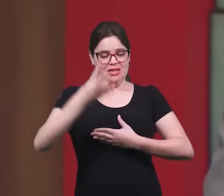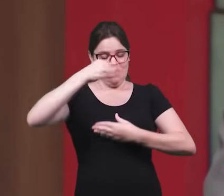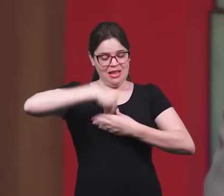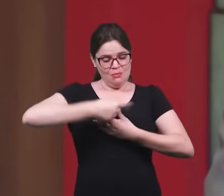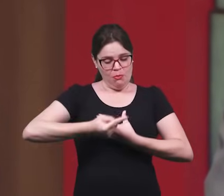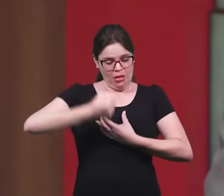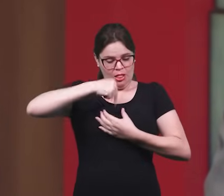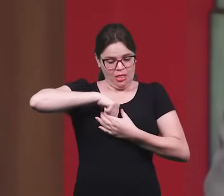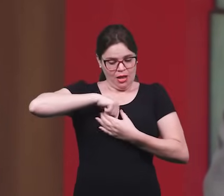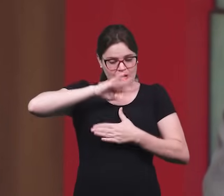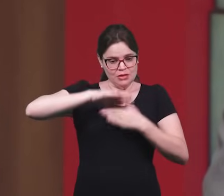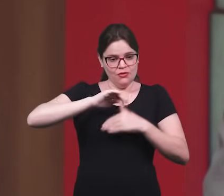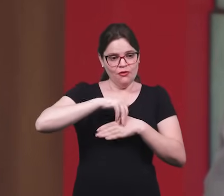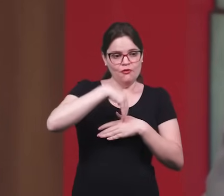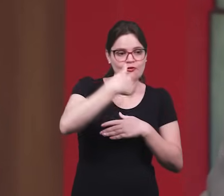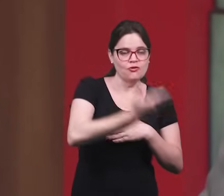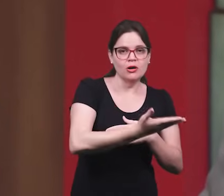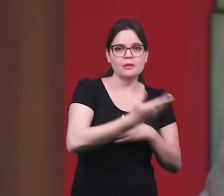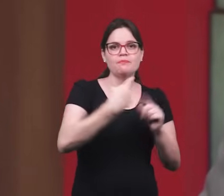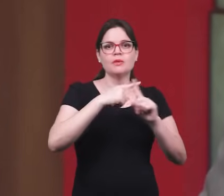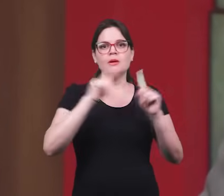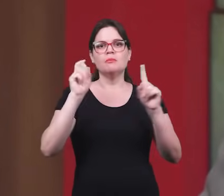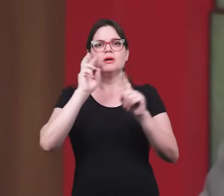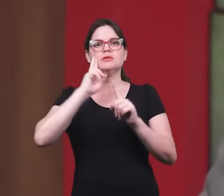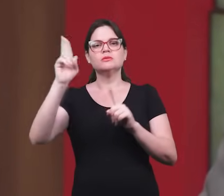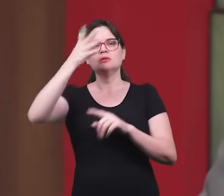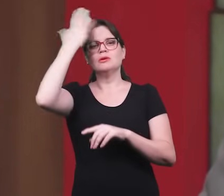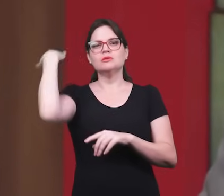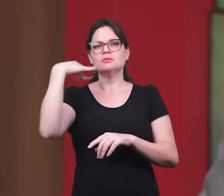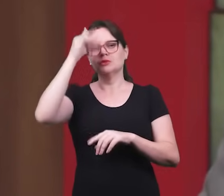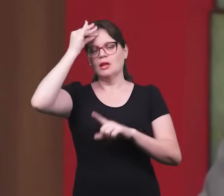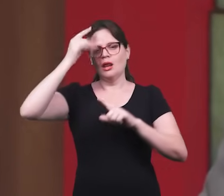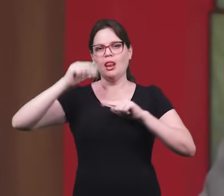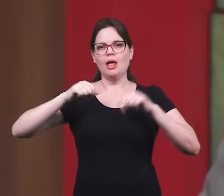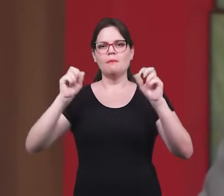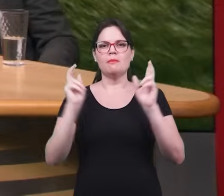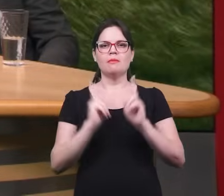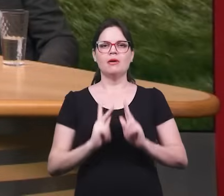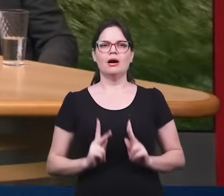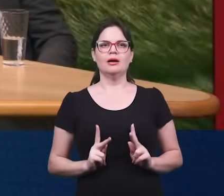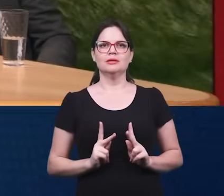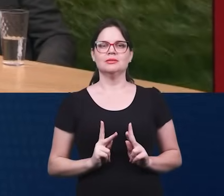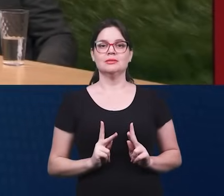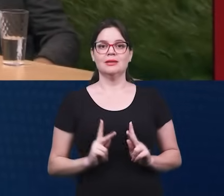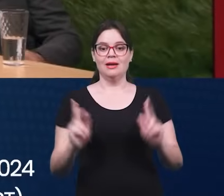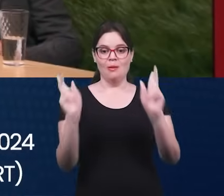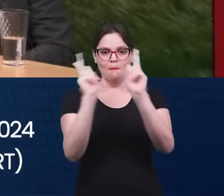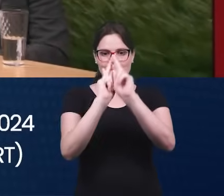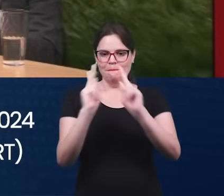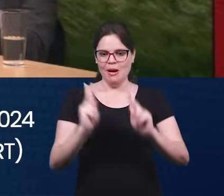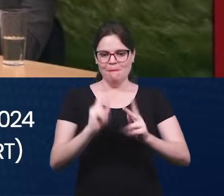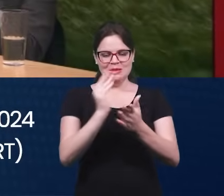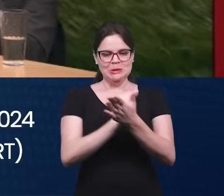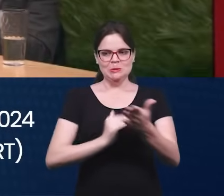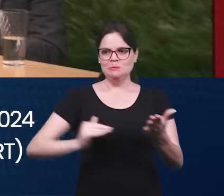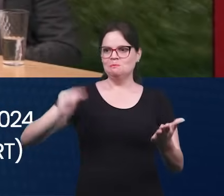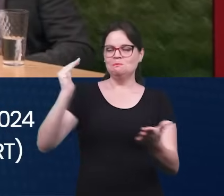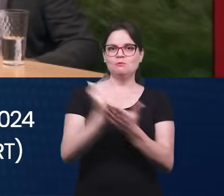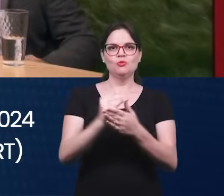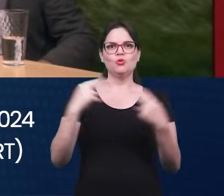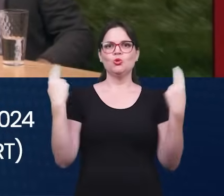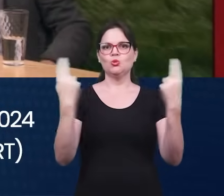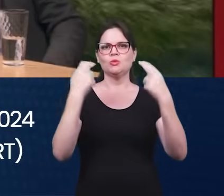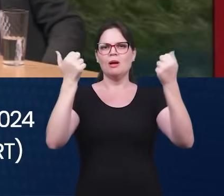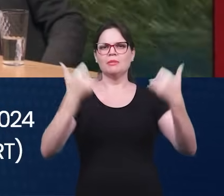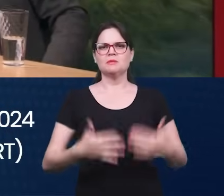problemas aí você v o espírito santo ele gera paz esse fruto né é que é sede todo entendimento porque você não explica